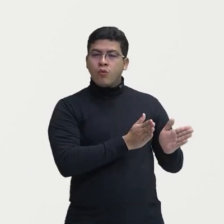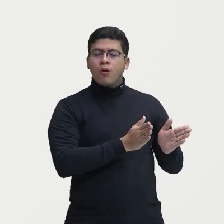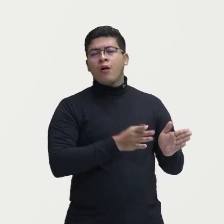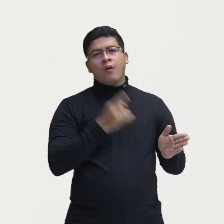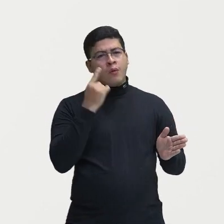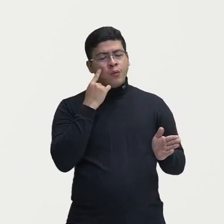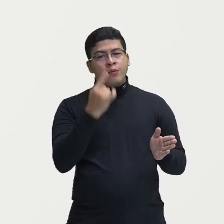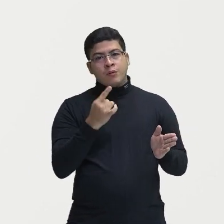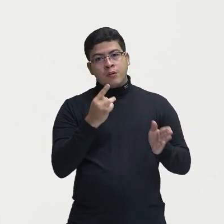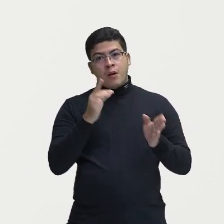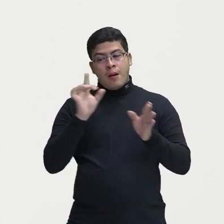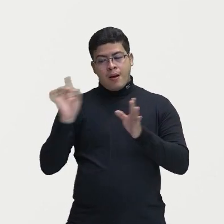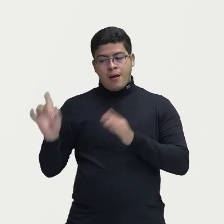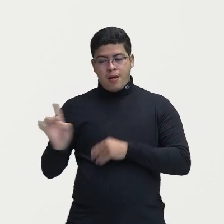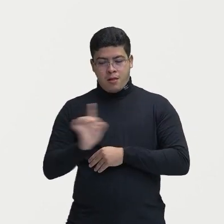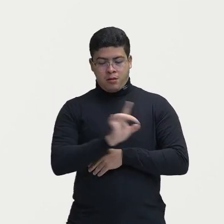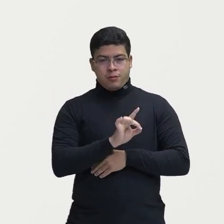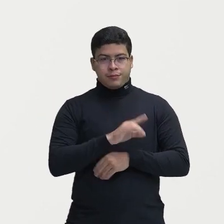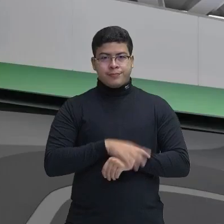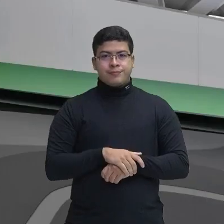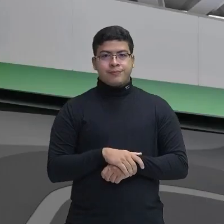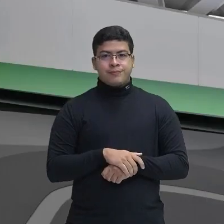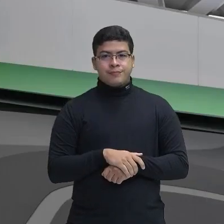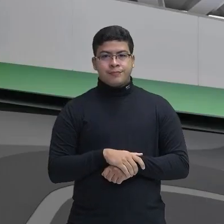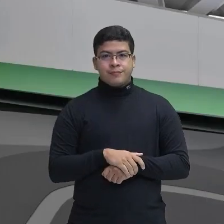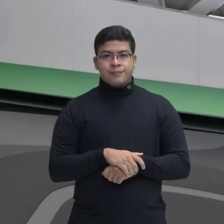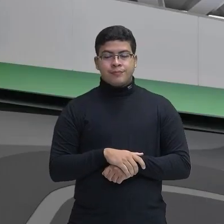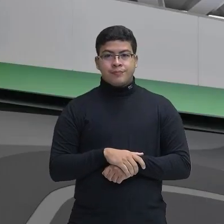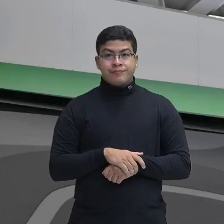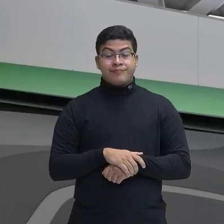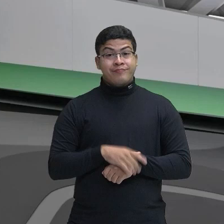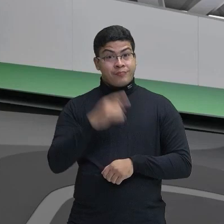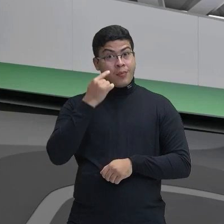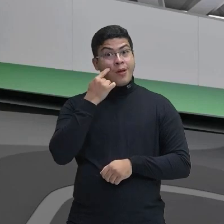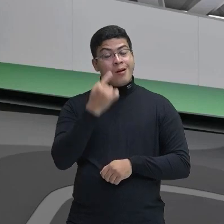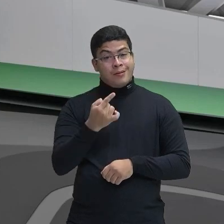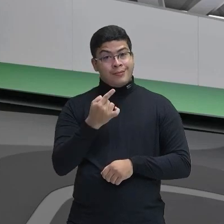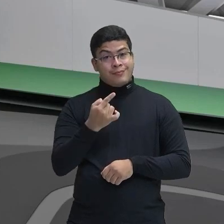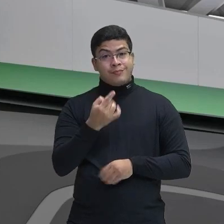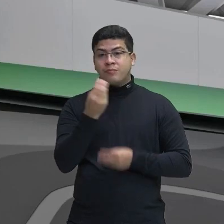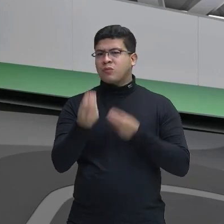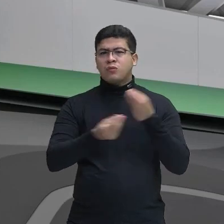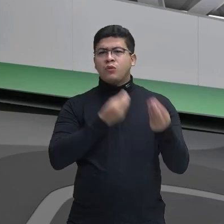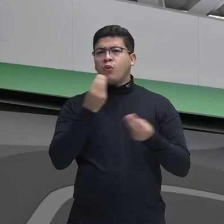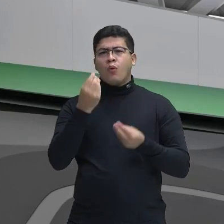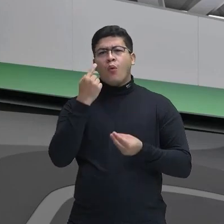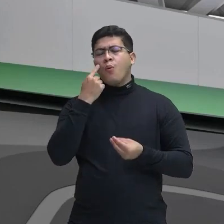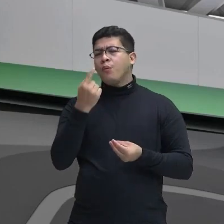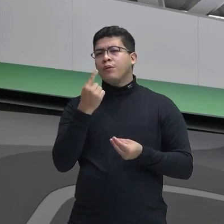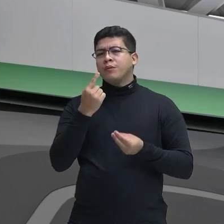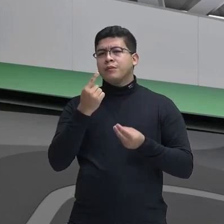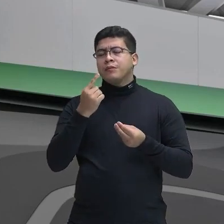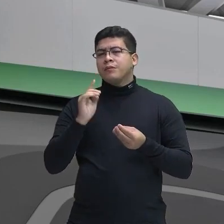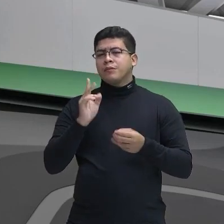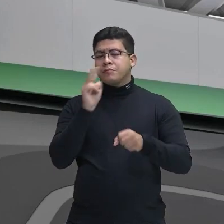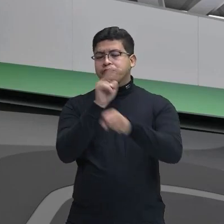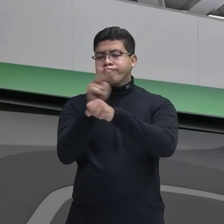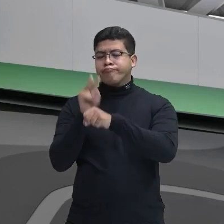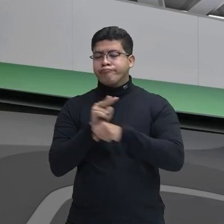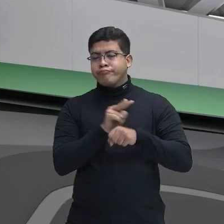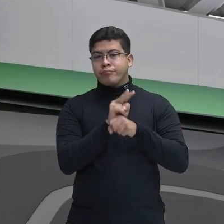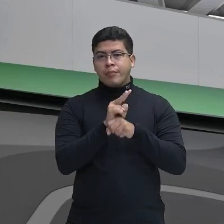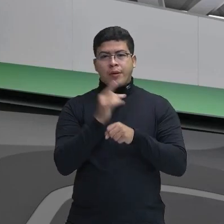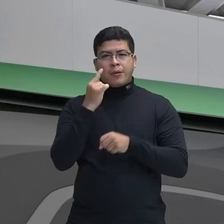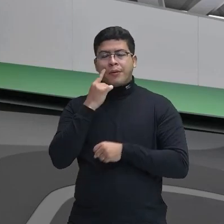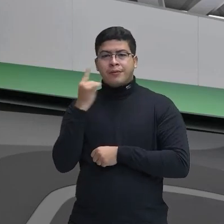as etapas juntas acontecendo. Olha só, como funciona o tratamento de água. Lá em cima